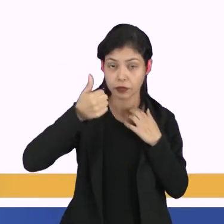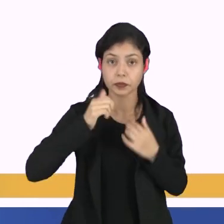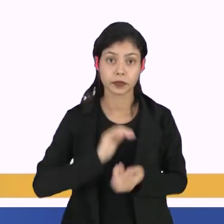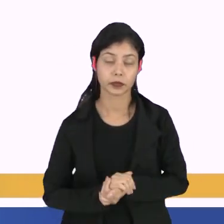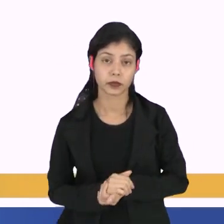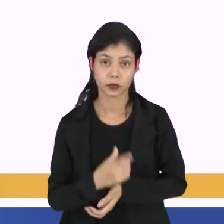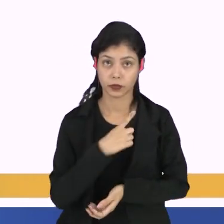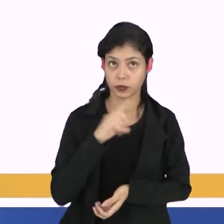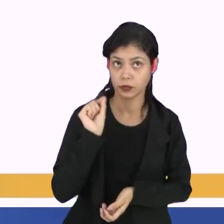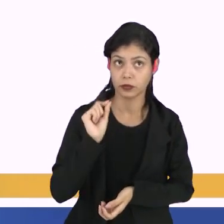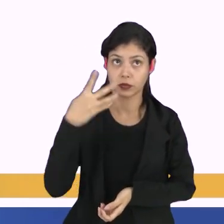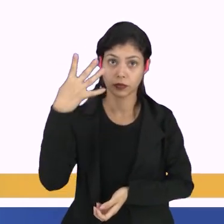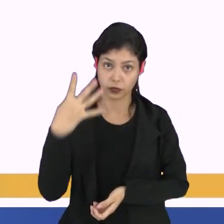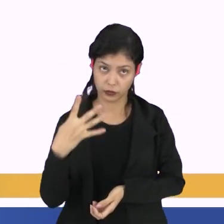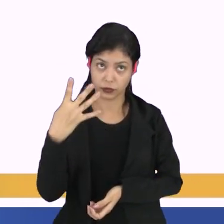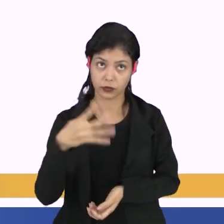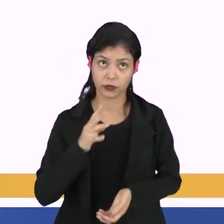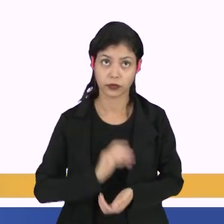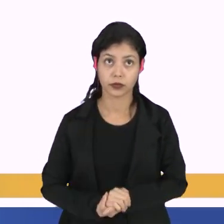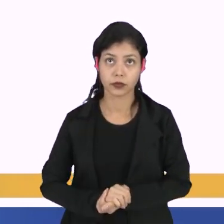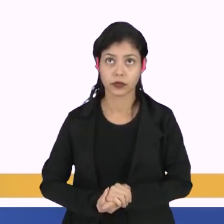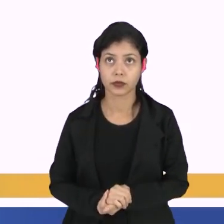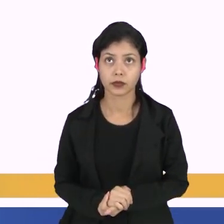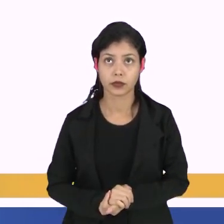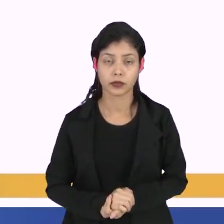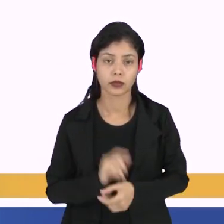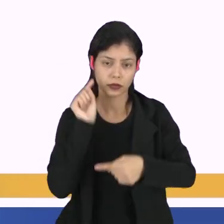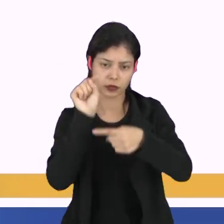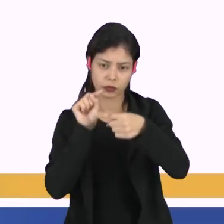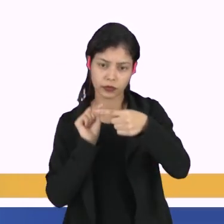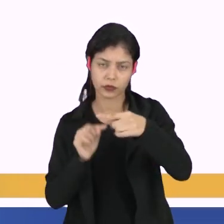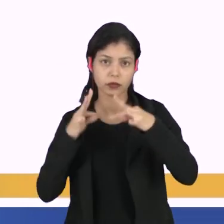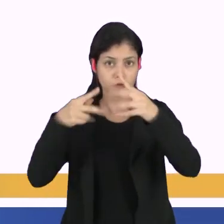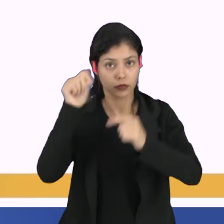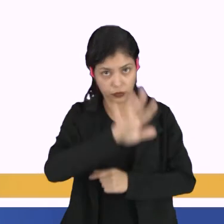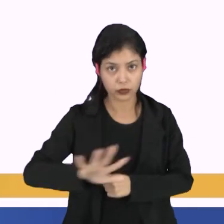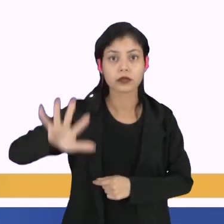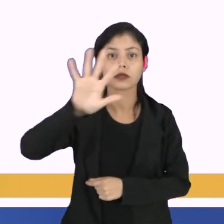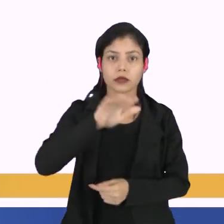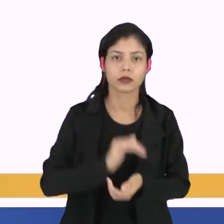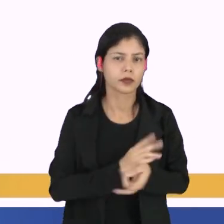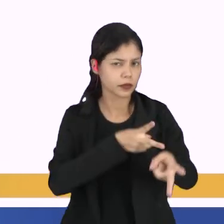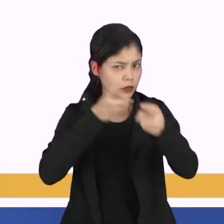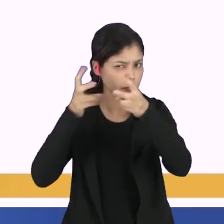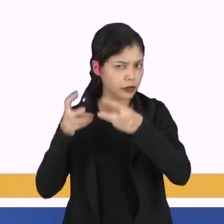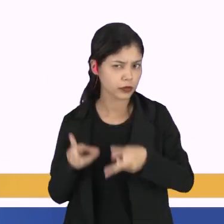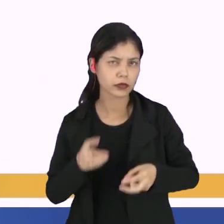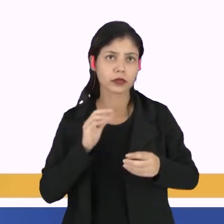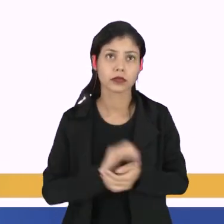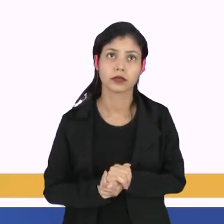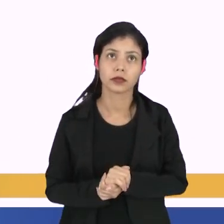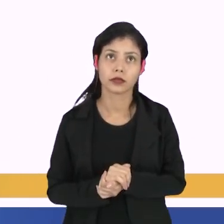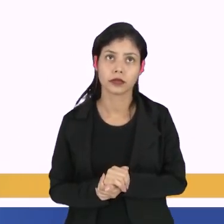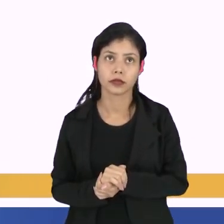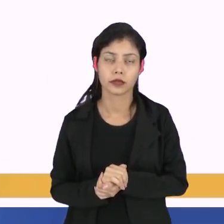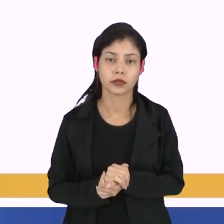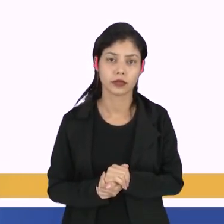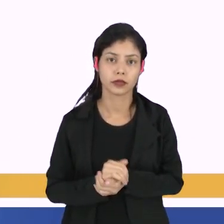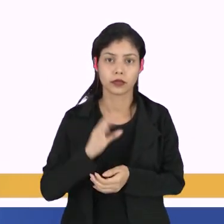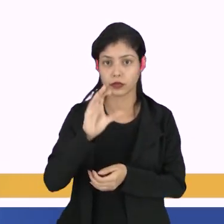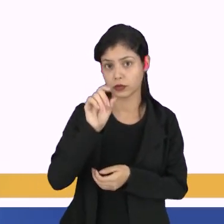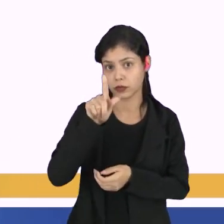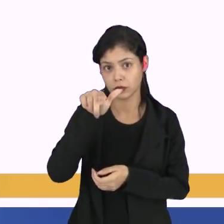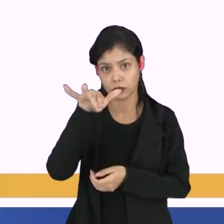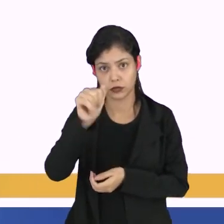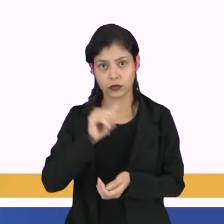nós temos 4 como frequência absoluta e nós vamos dividir pelo total. Observe que na faixa ou na